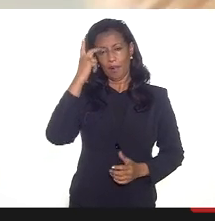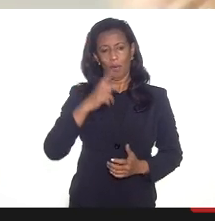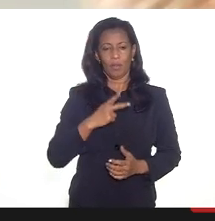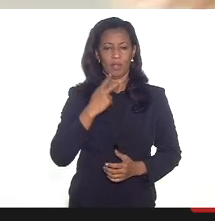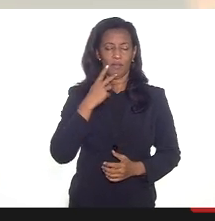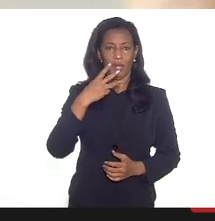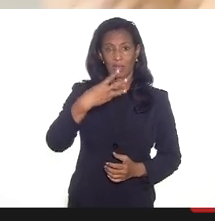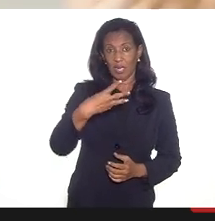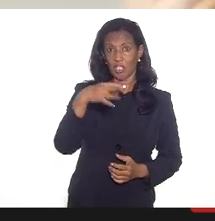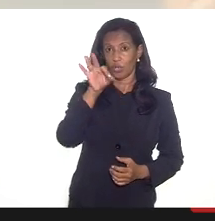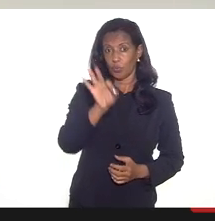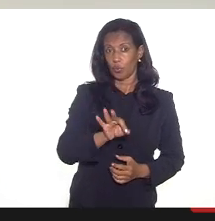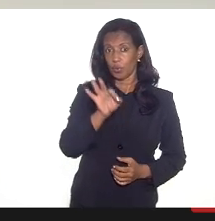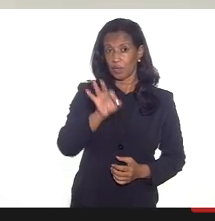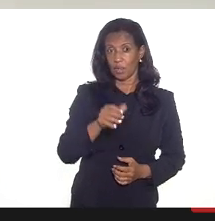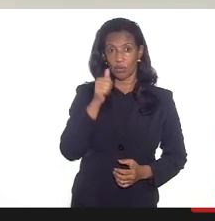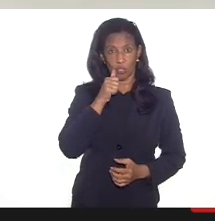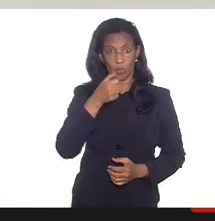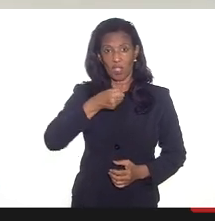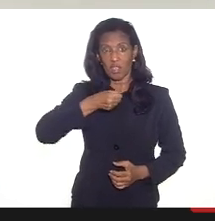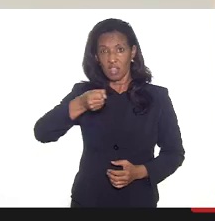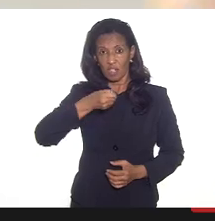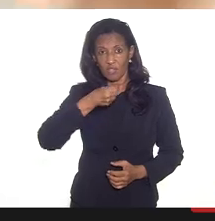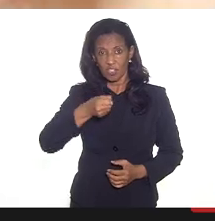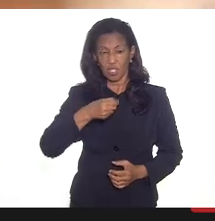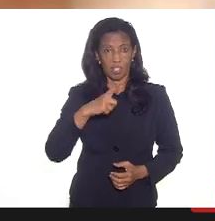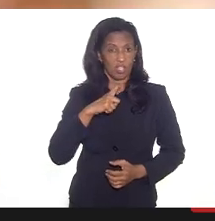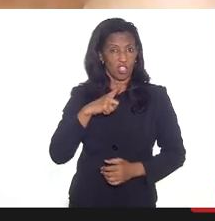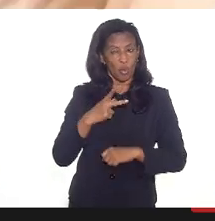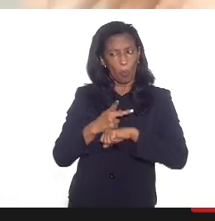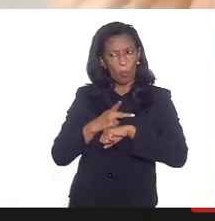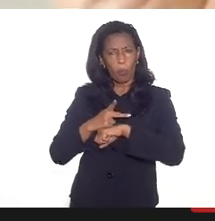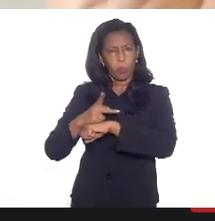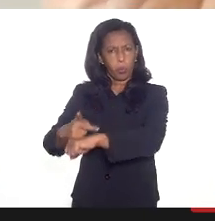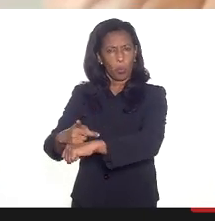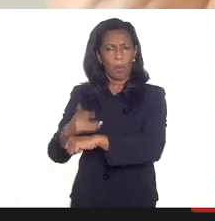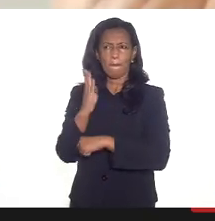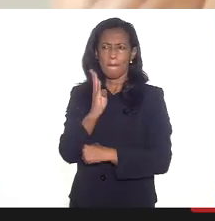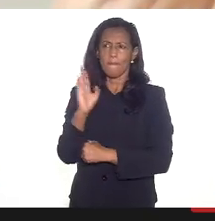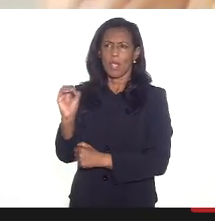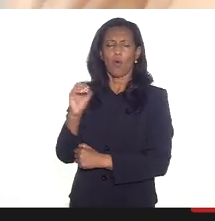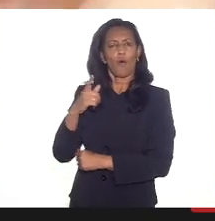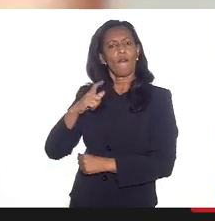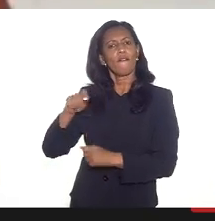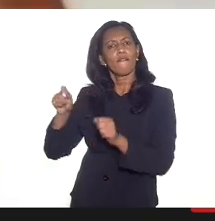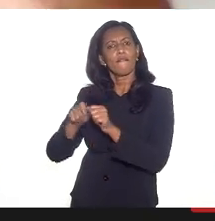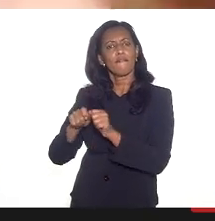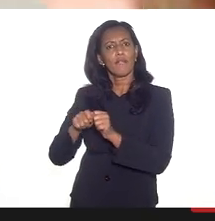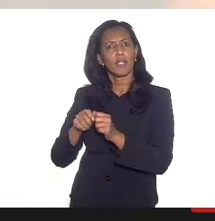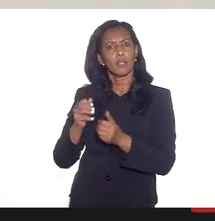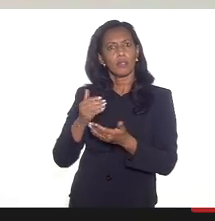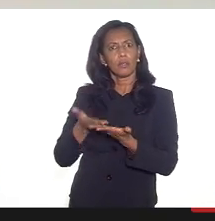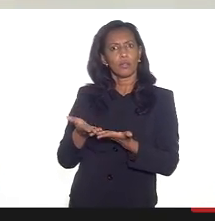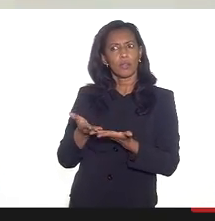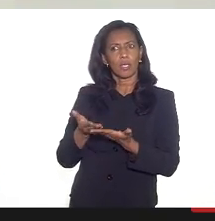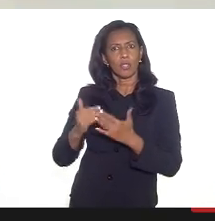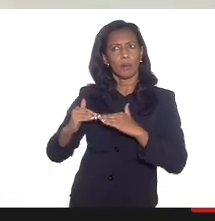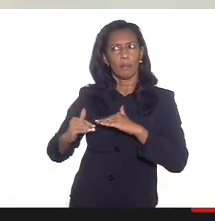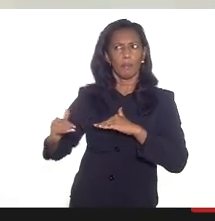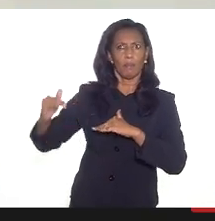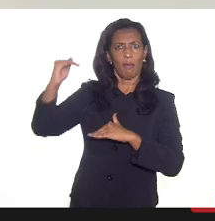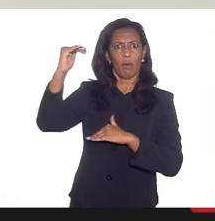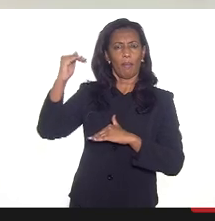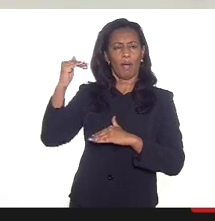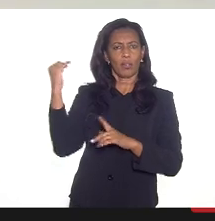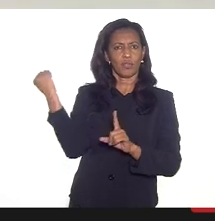apenas 3% das mulheres entrevistadas tinham procurado, feito o registro de ocorrência. Ou seja, a maior parte dos casos de